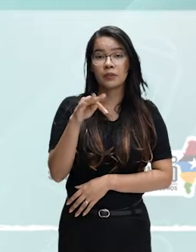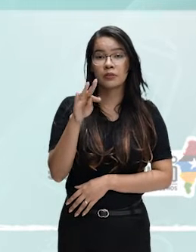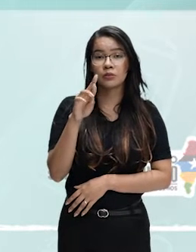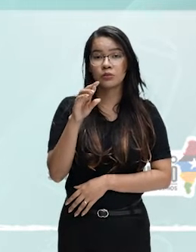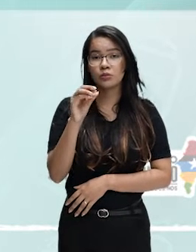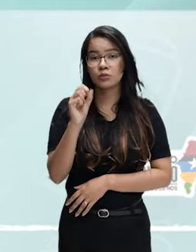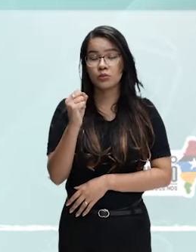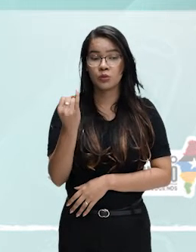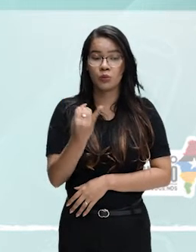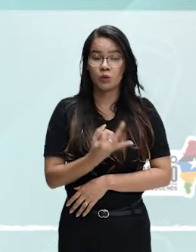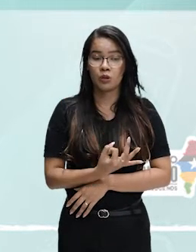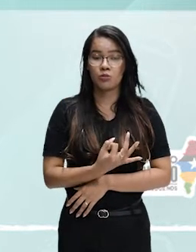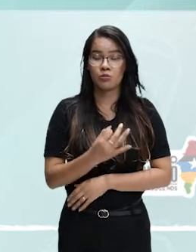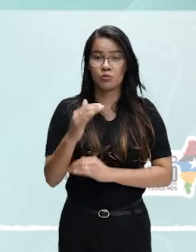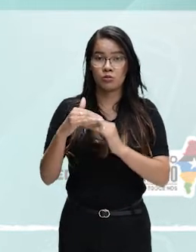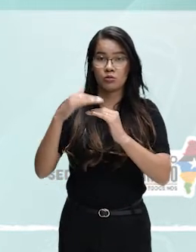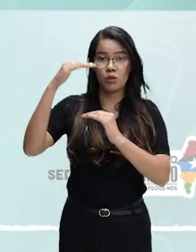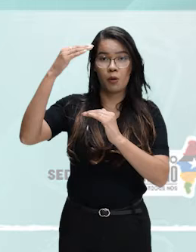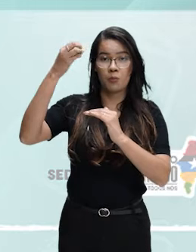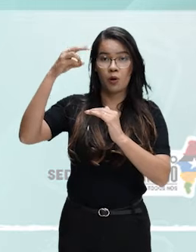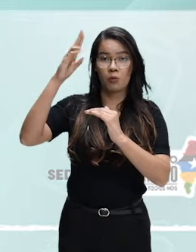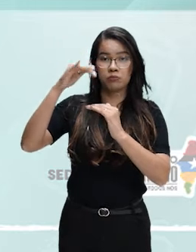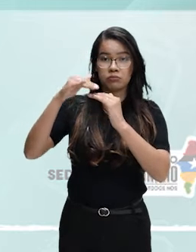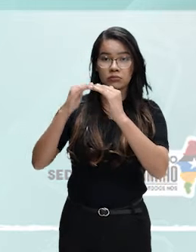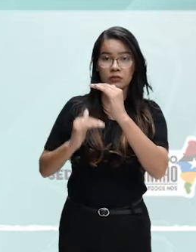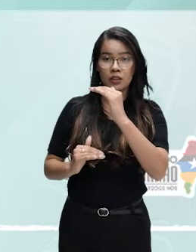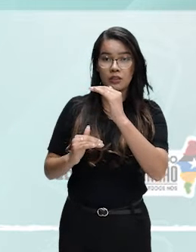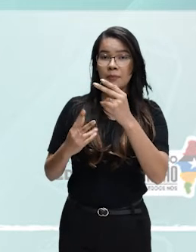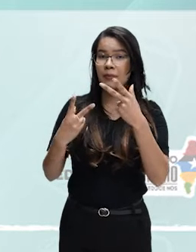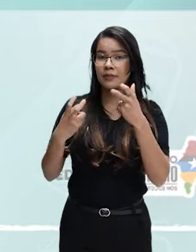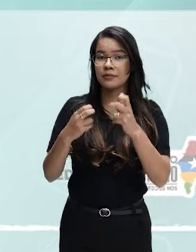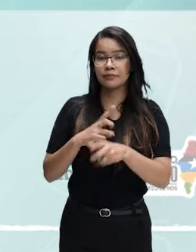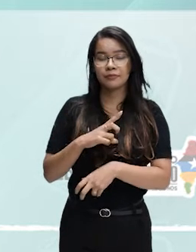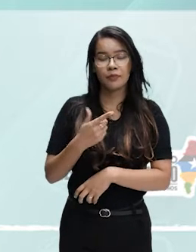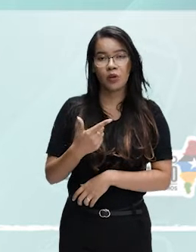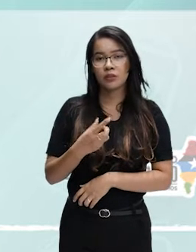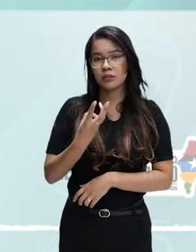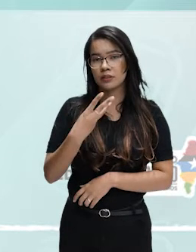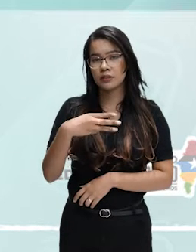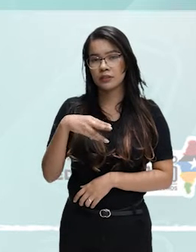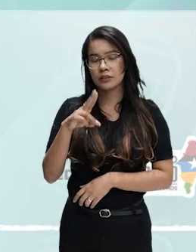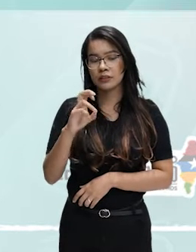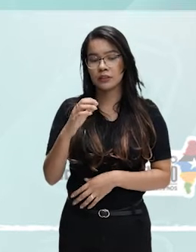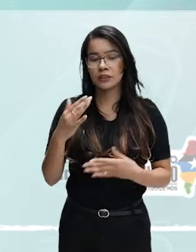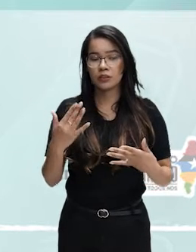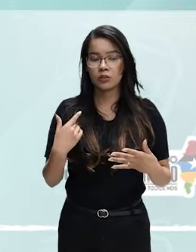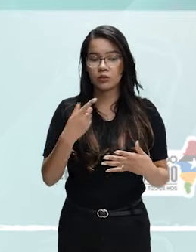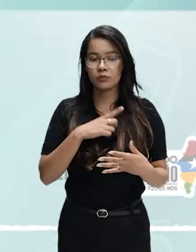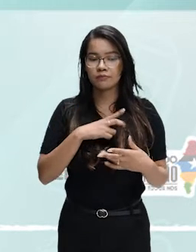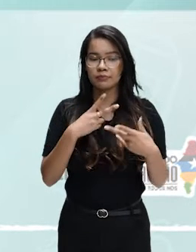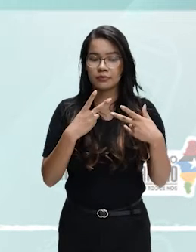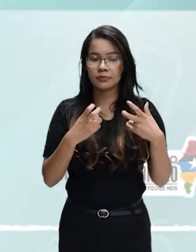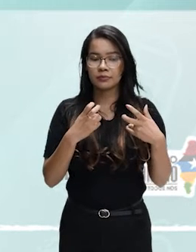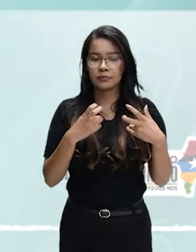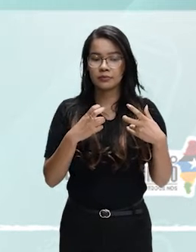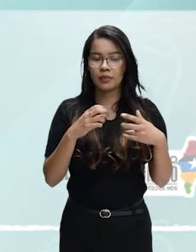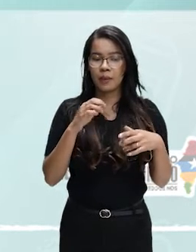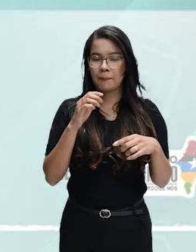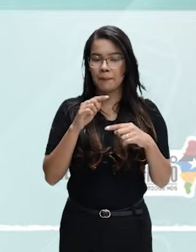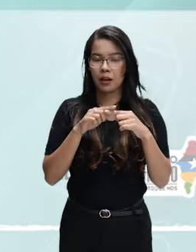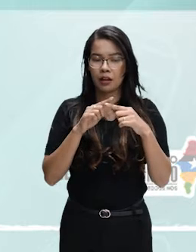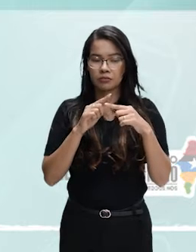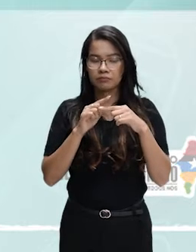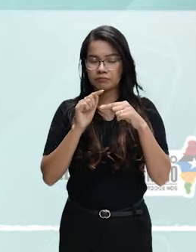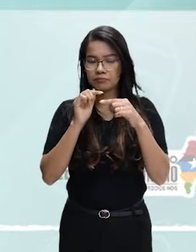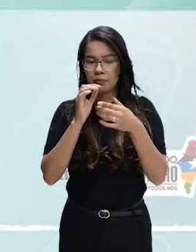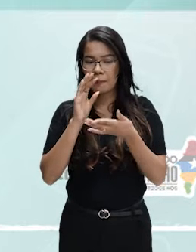ele desce. Tá? E veja que aqui não está o 35, então a gente considera o 35 aqui na metade, entre 30 e 40.